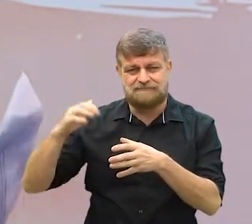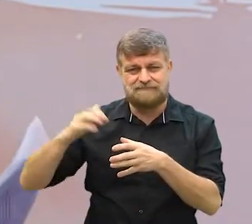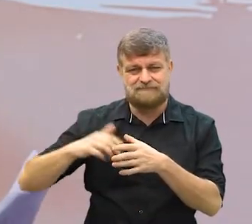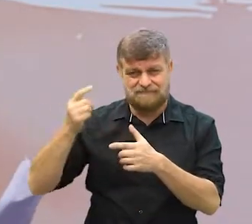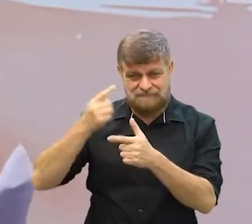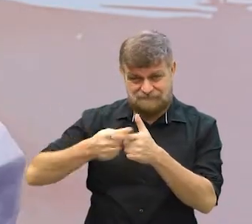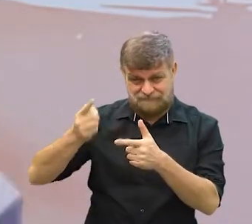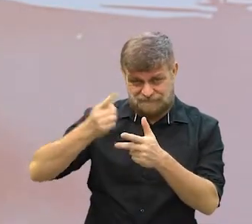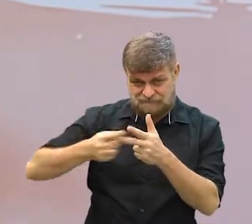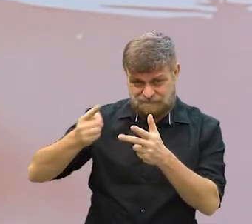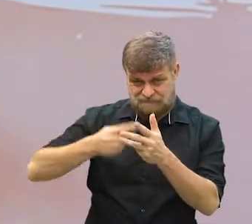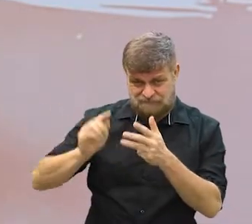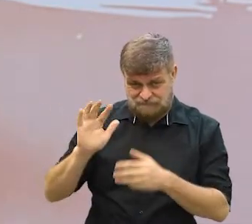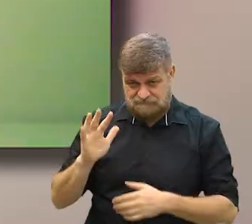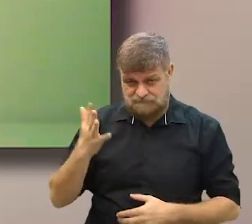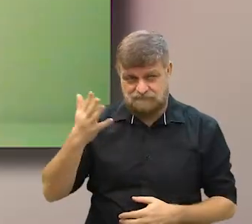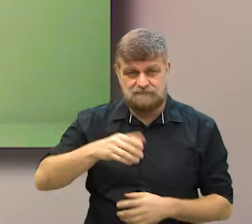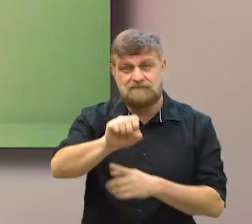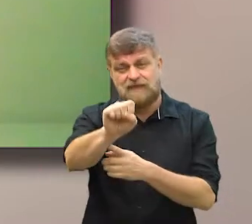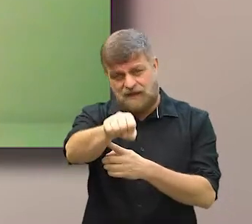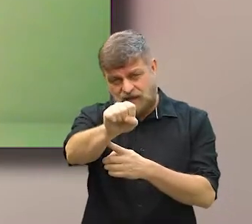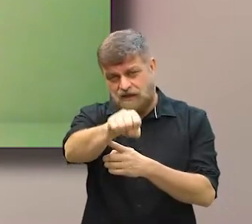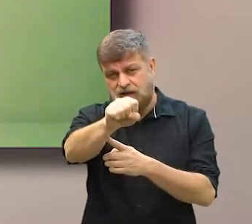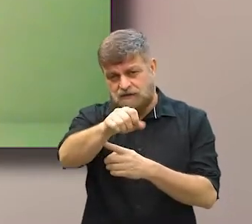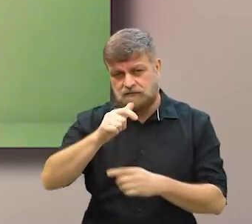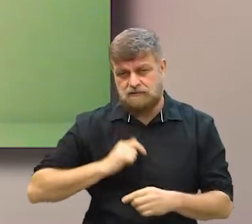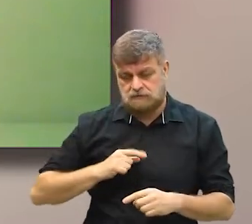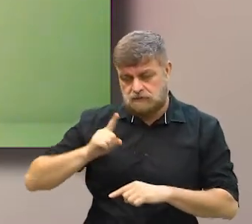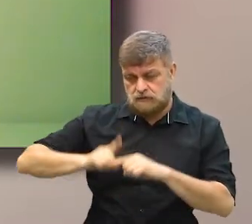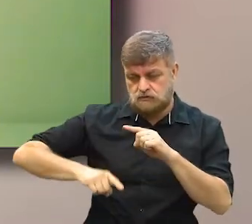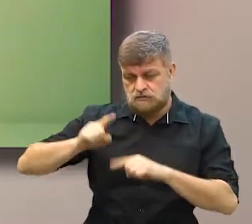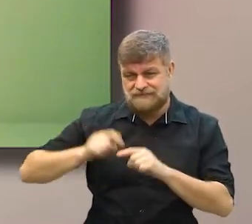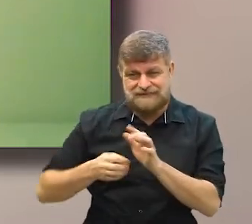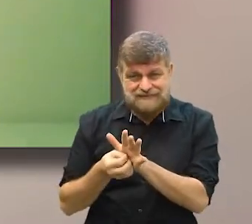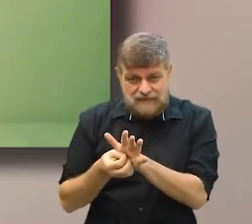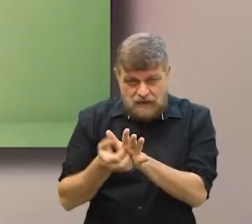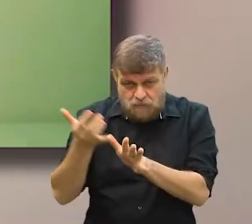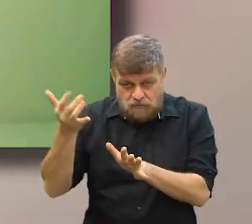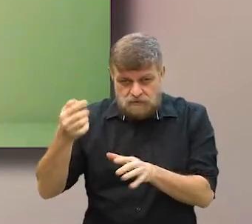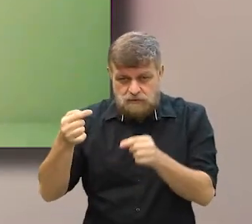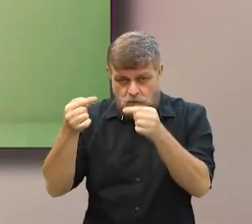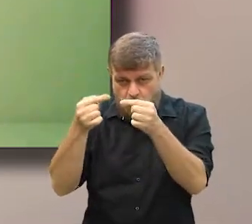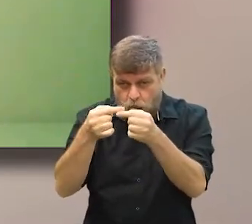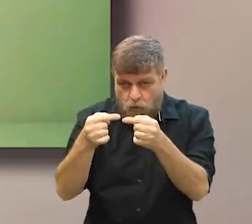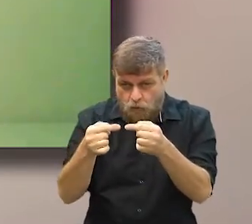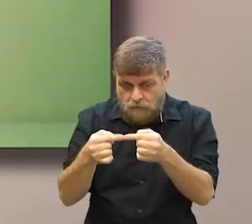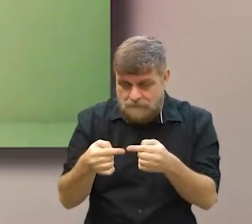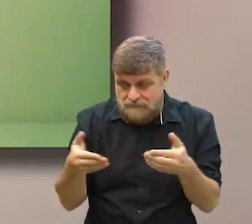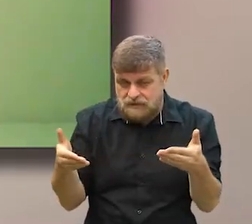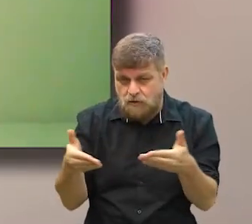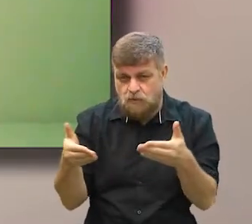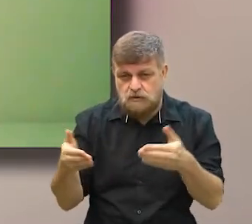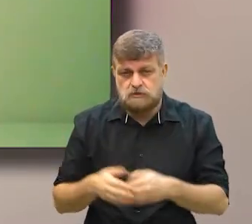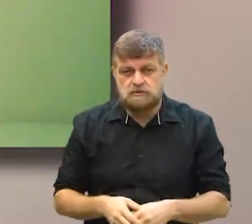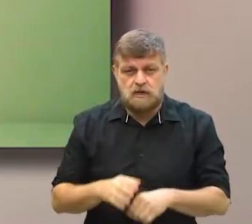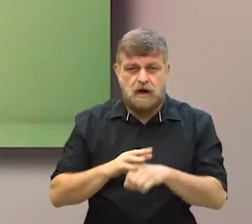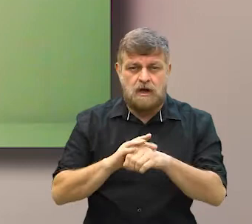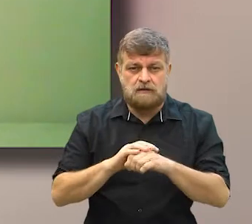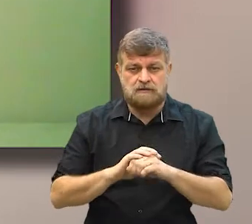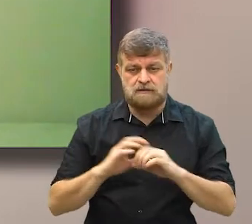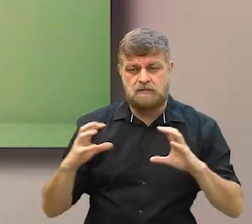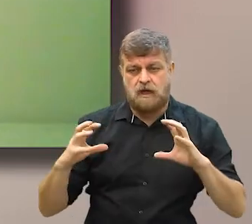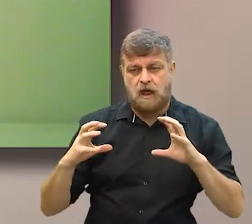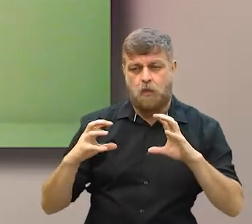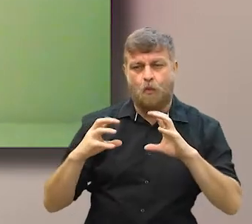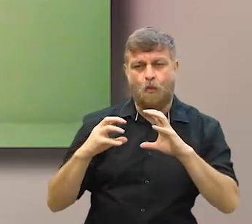surgem os problemas, doutor? Sim, sim, sim. Essas substâncias, muitas delas, estão associadas hoje em dia a doenças como a